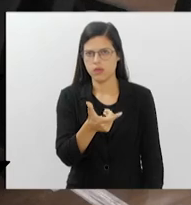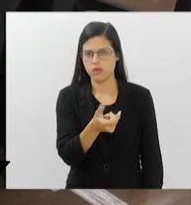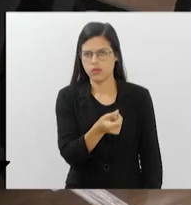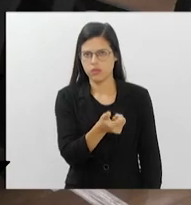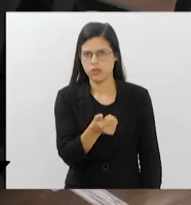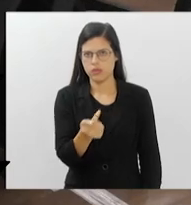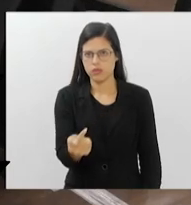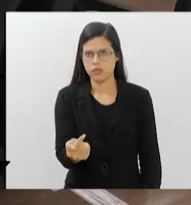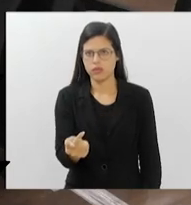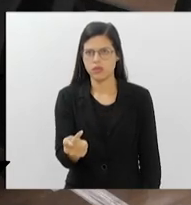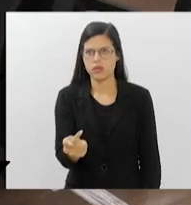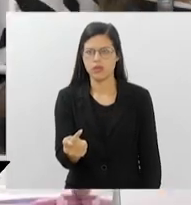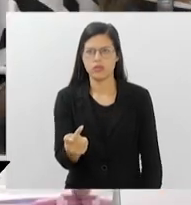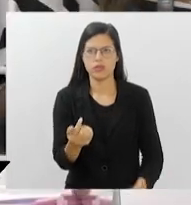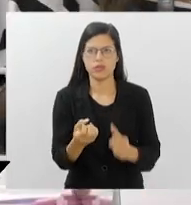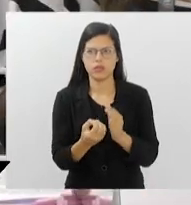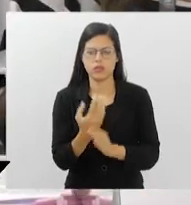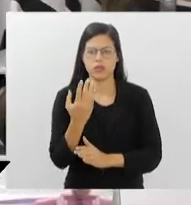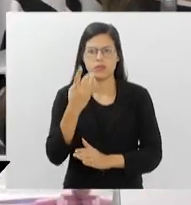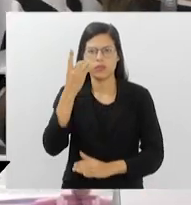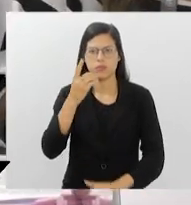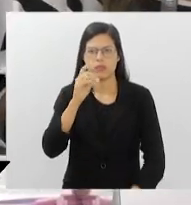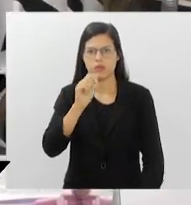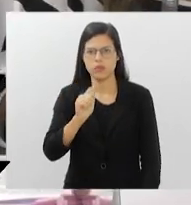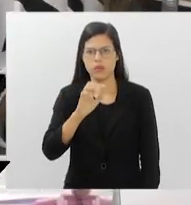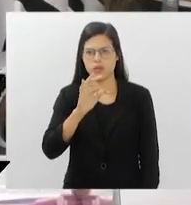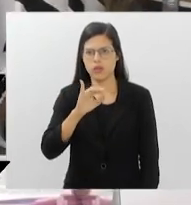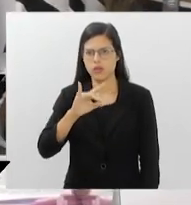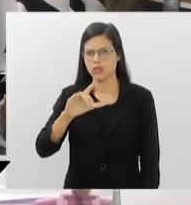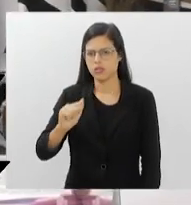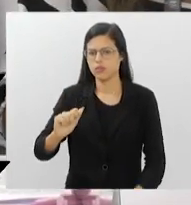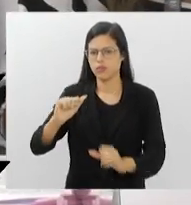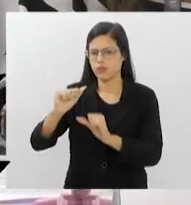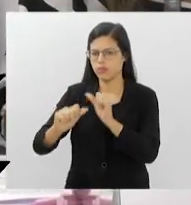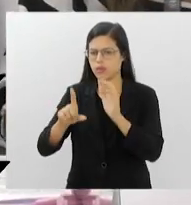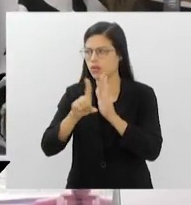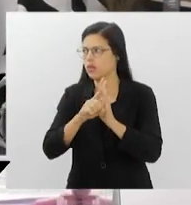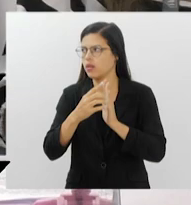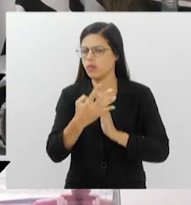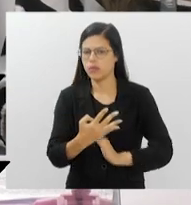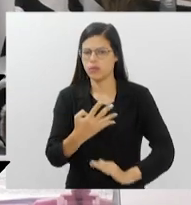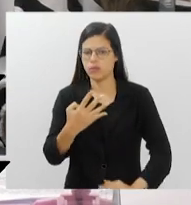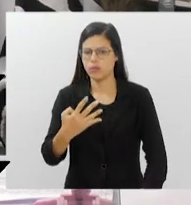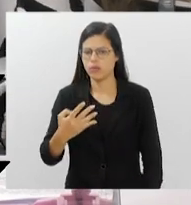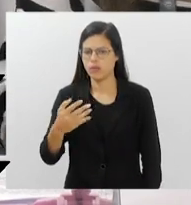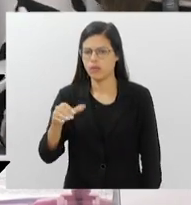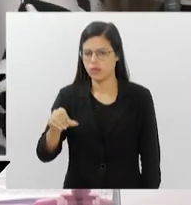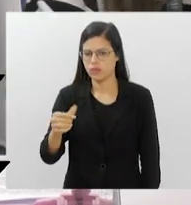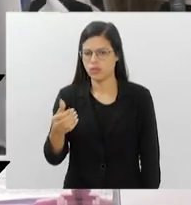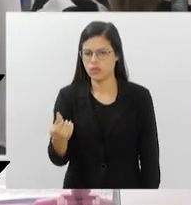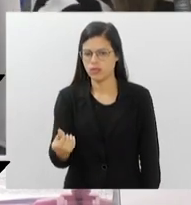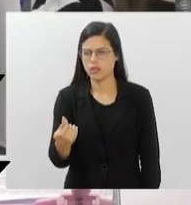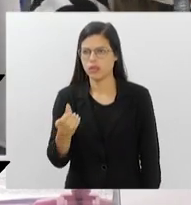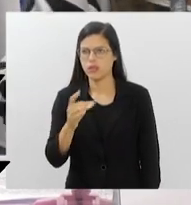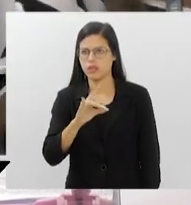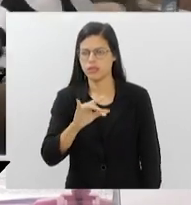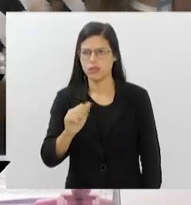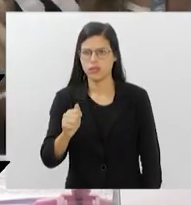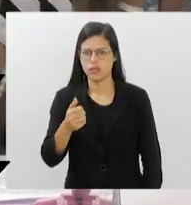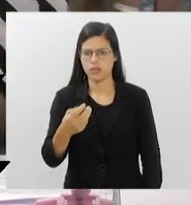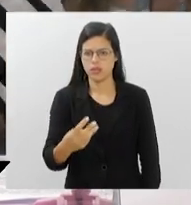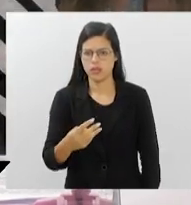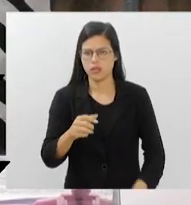de de autoria do deputado Nunes que altera a lei número 44 6 de 3 de janeiro de